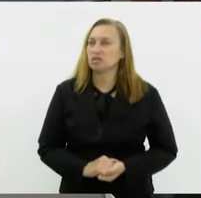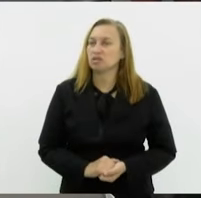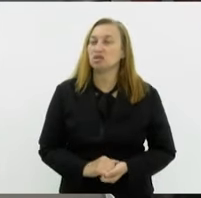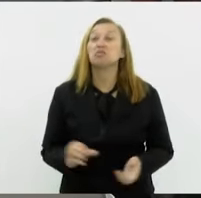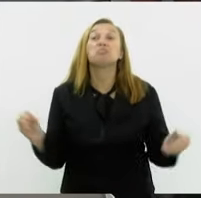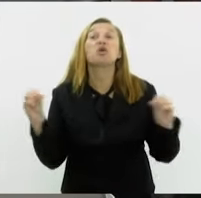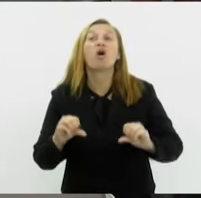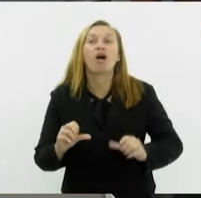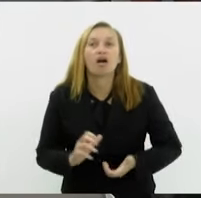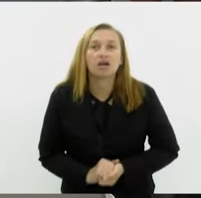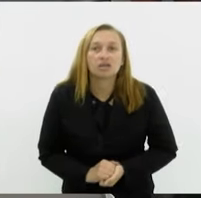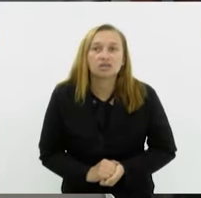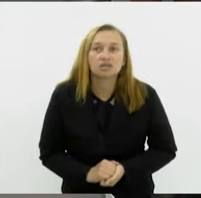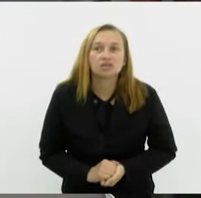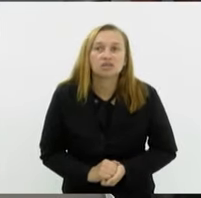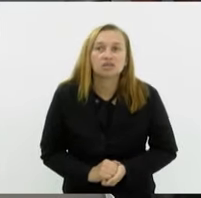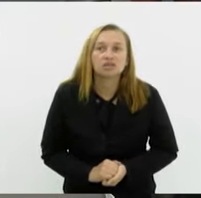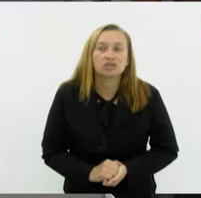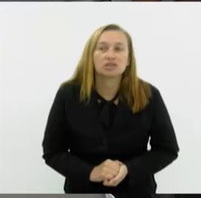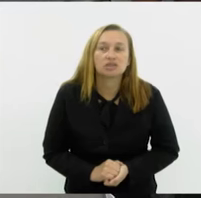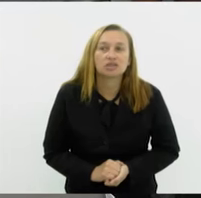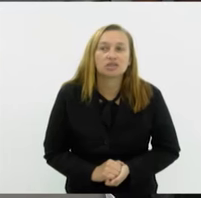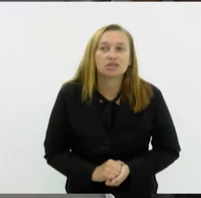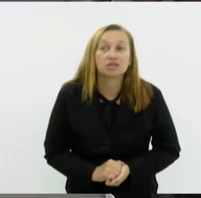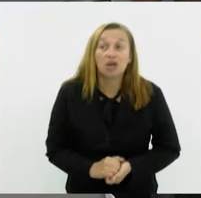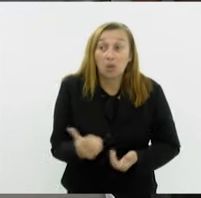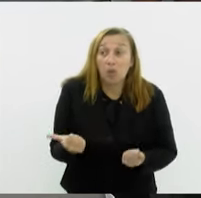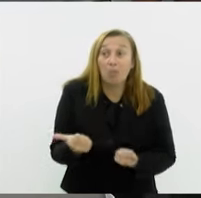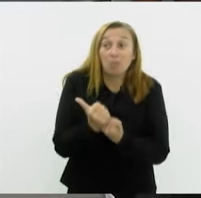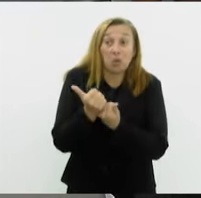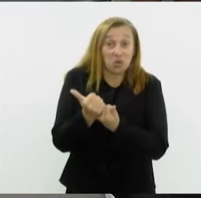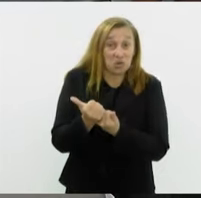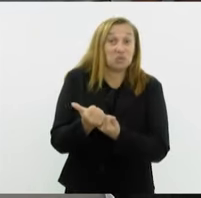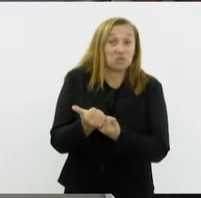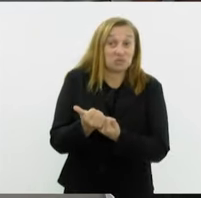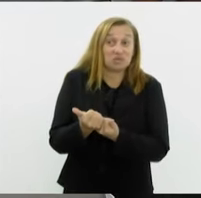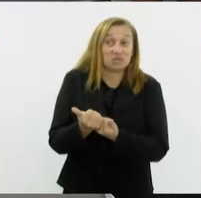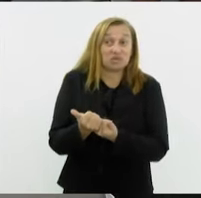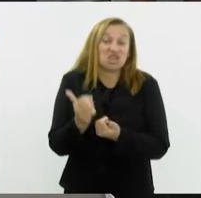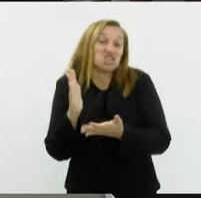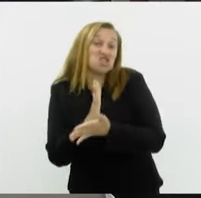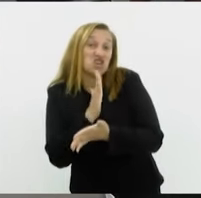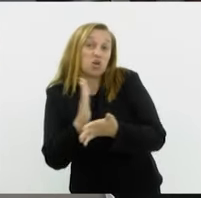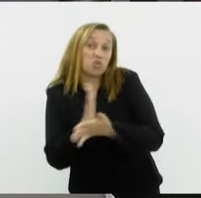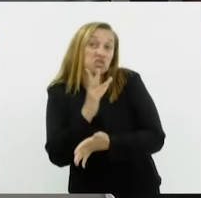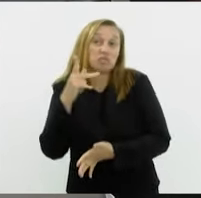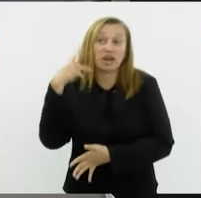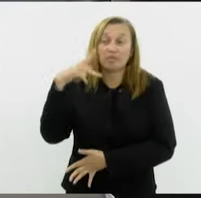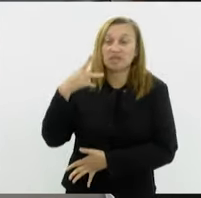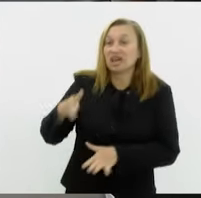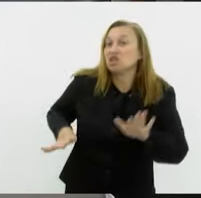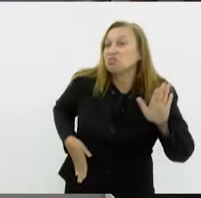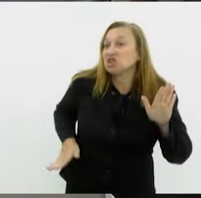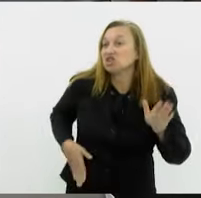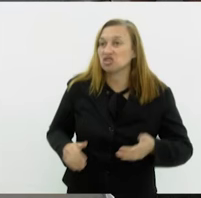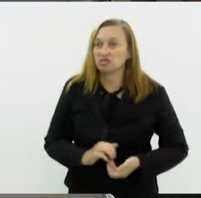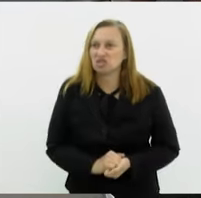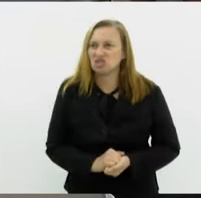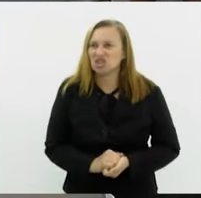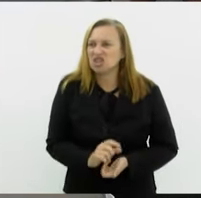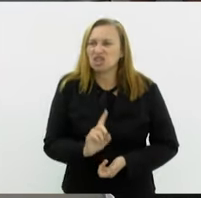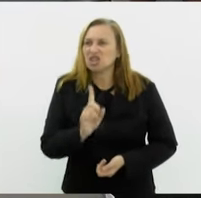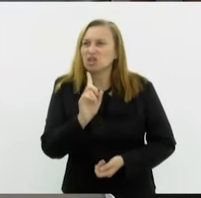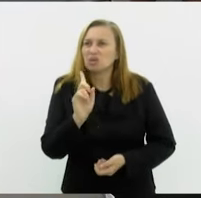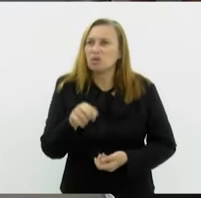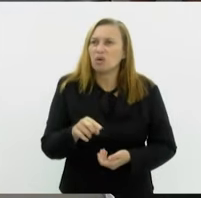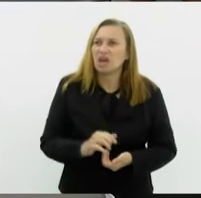pior, conta com a conivência de alguns parlamentares. Já não se trata mais de discussão